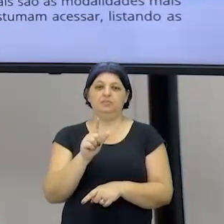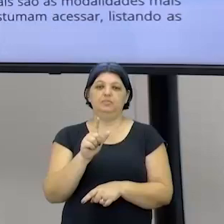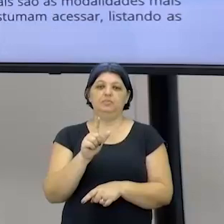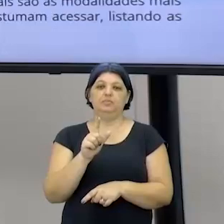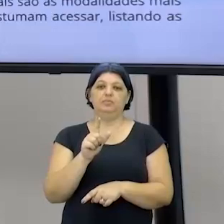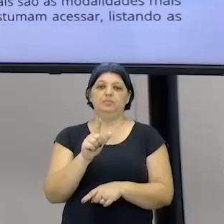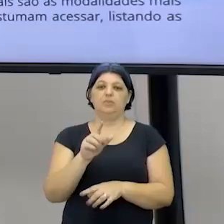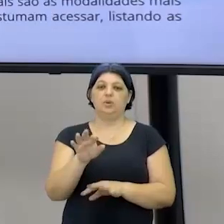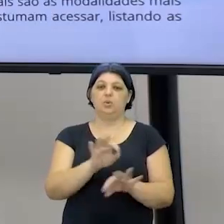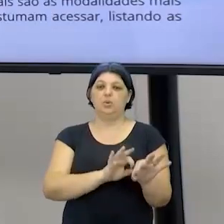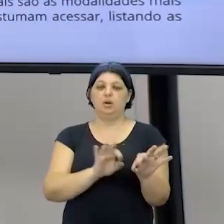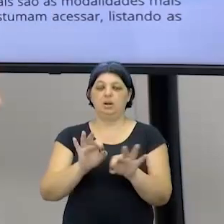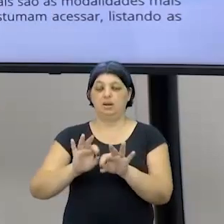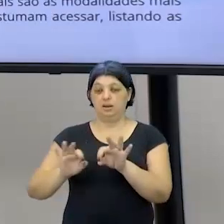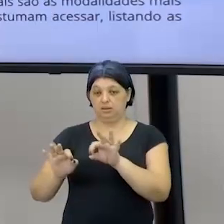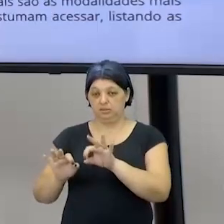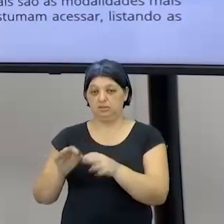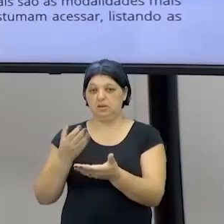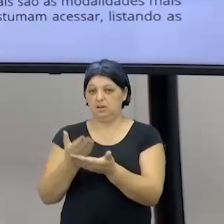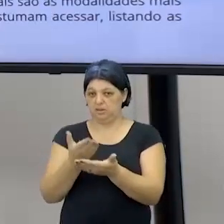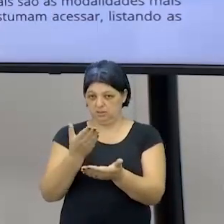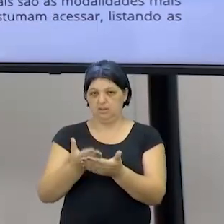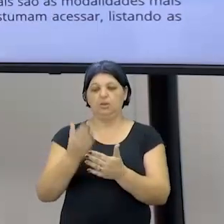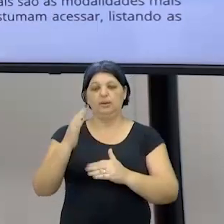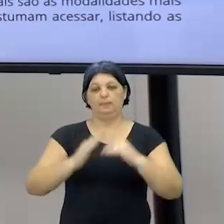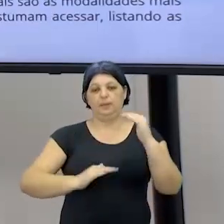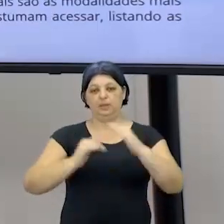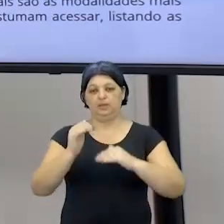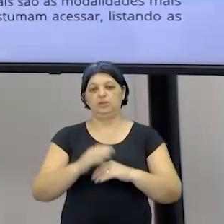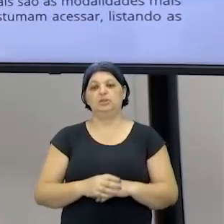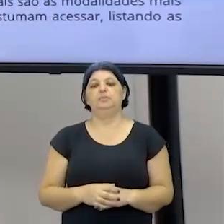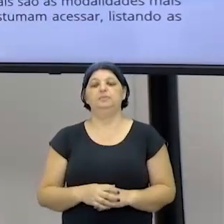mobilizar e organizar as nossas aulas práticas.